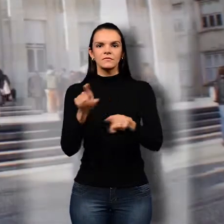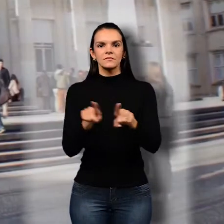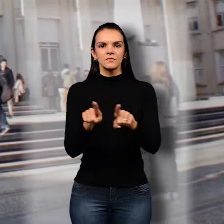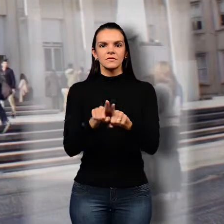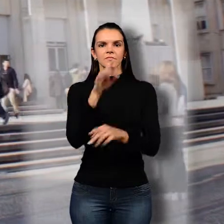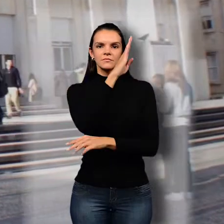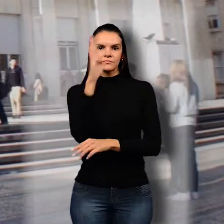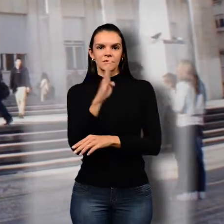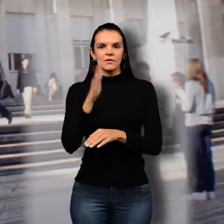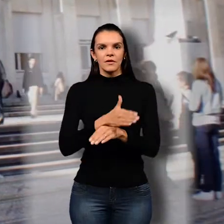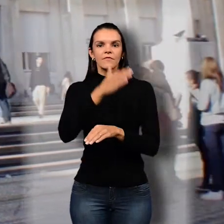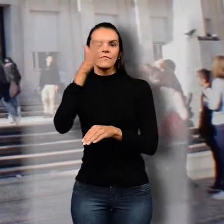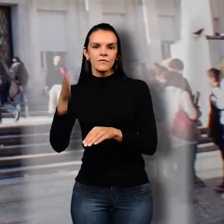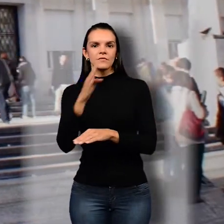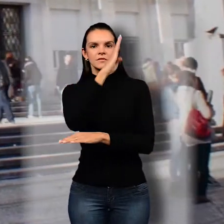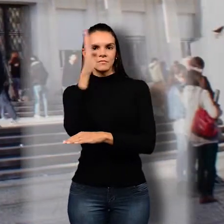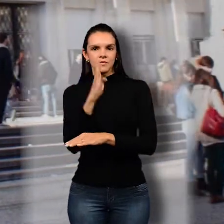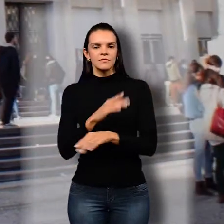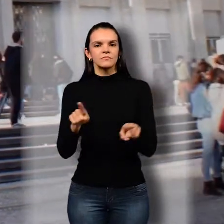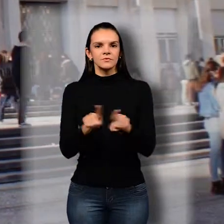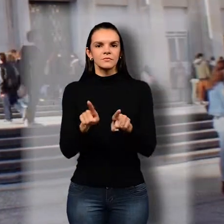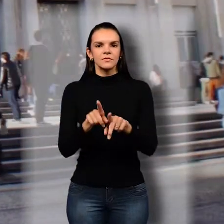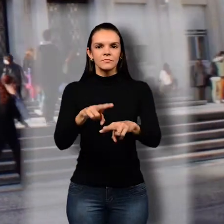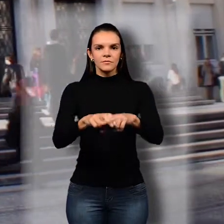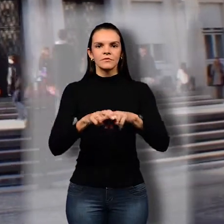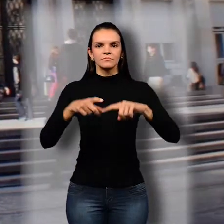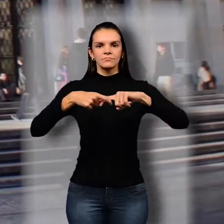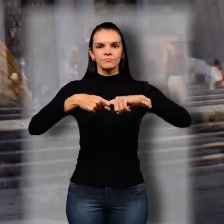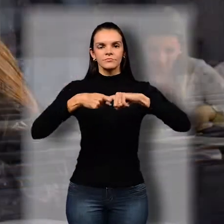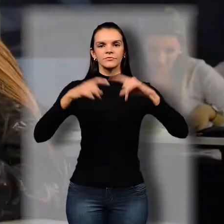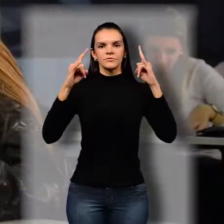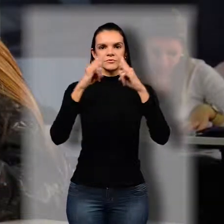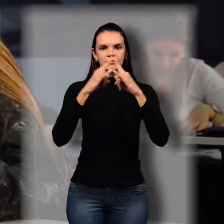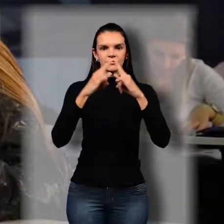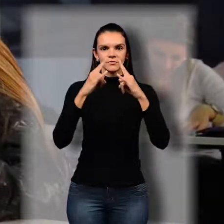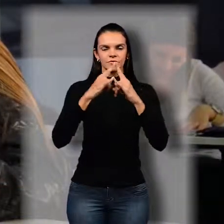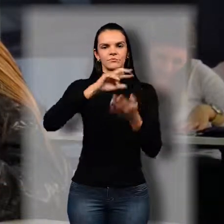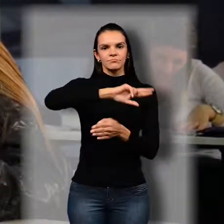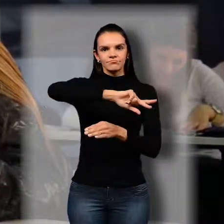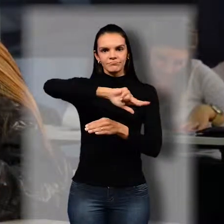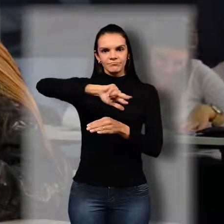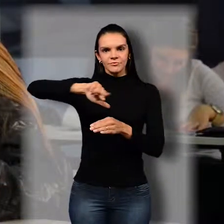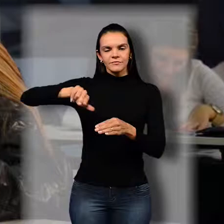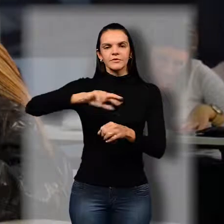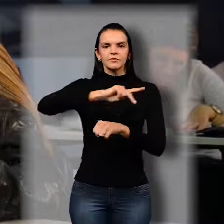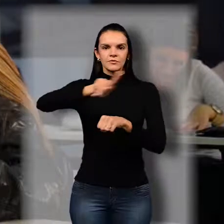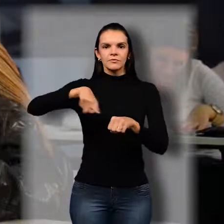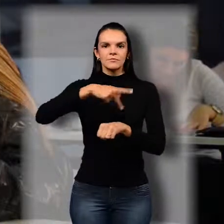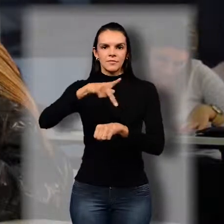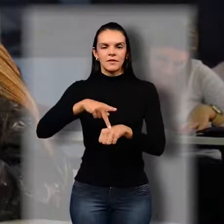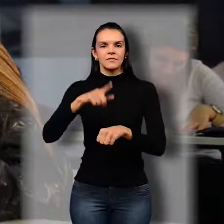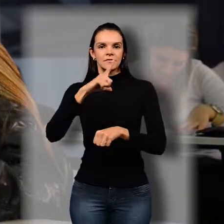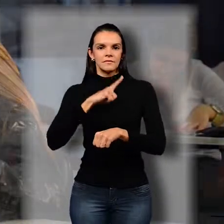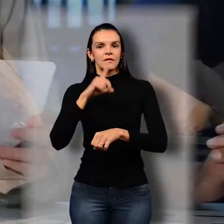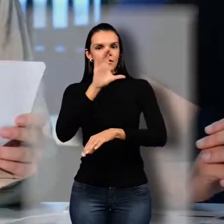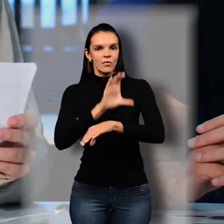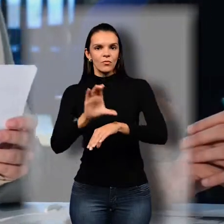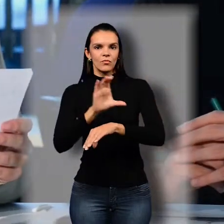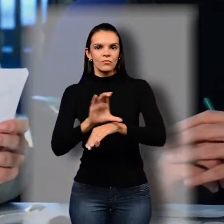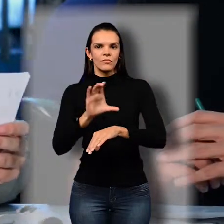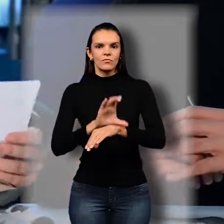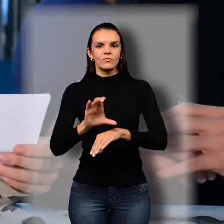projeta internacionalmente em função de parcerias com instituições estrangeiras. A instituição oferece cursos de